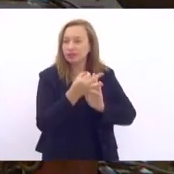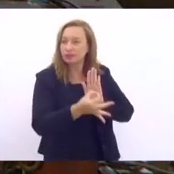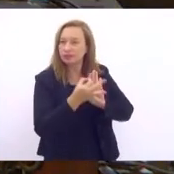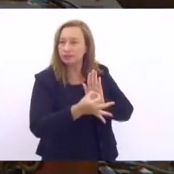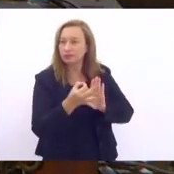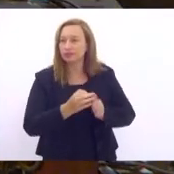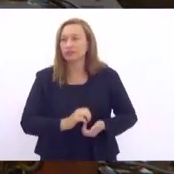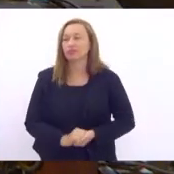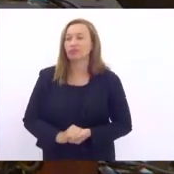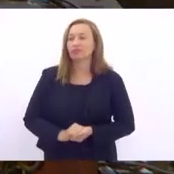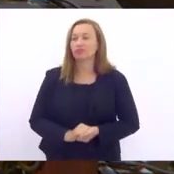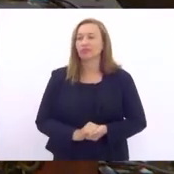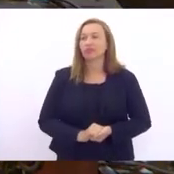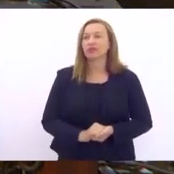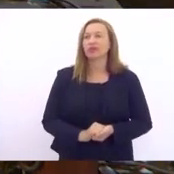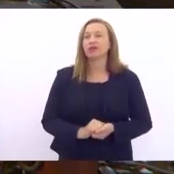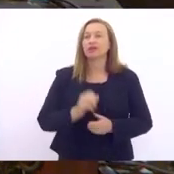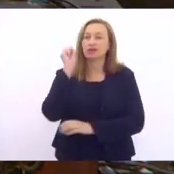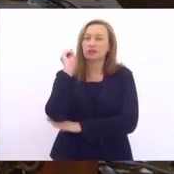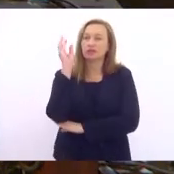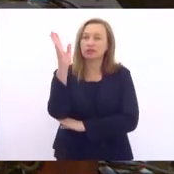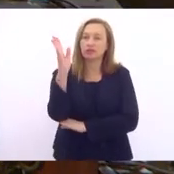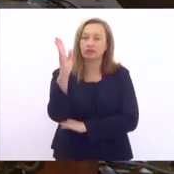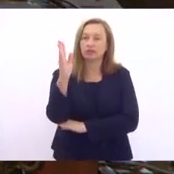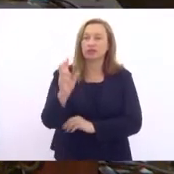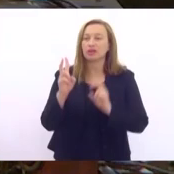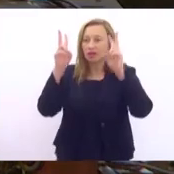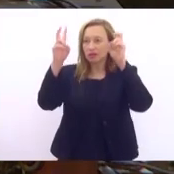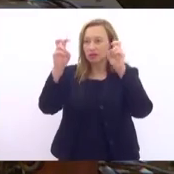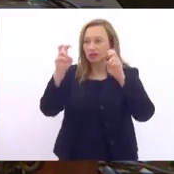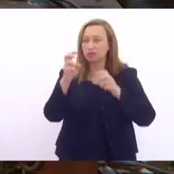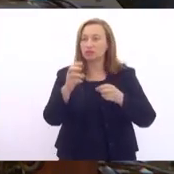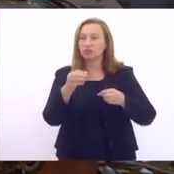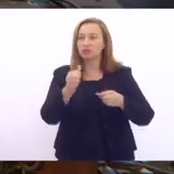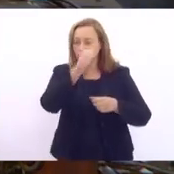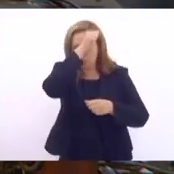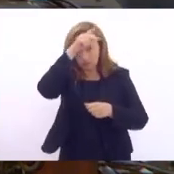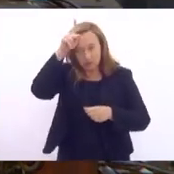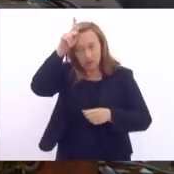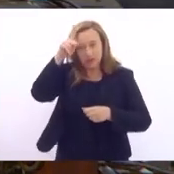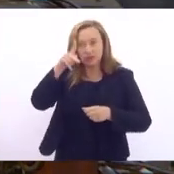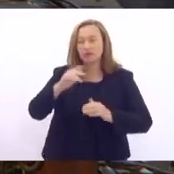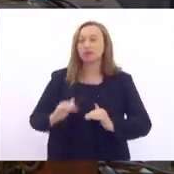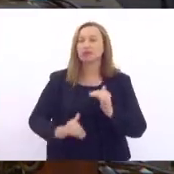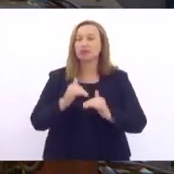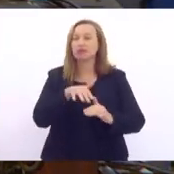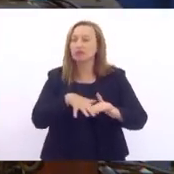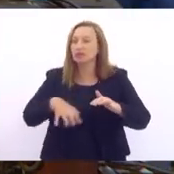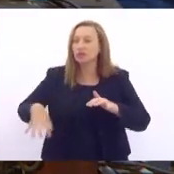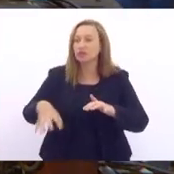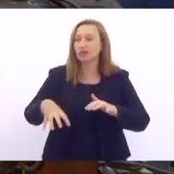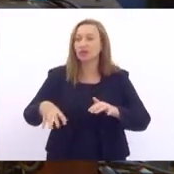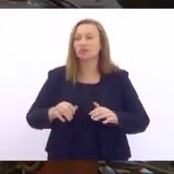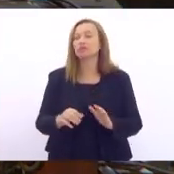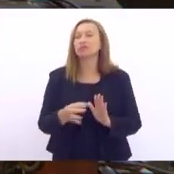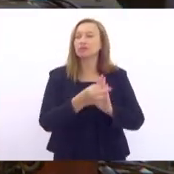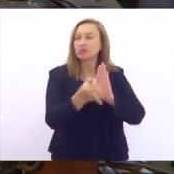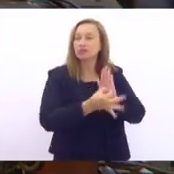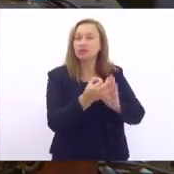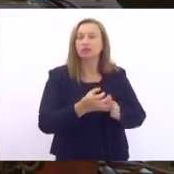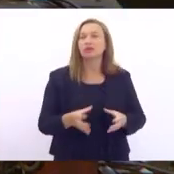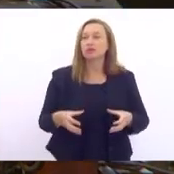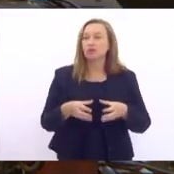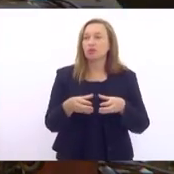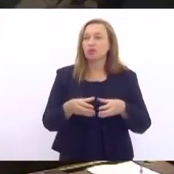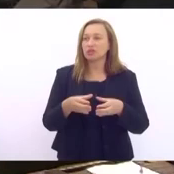Ambiente e de Assuntos Municipais de Desenvolvimento Regional. Para emitir parecer pela Comissão de Constituição e